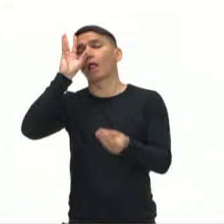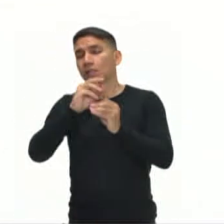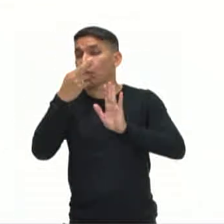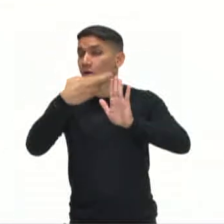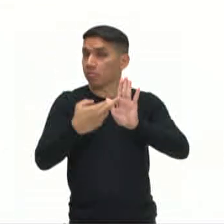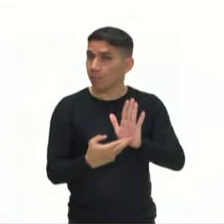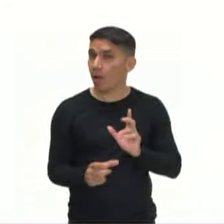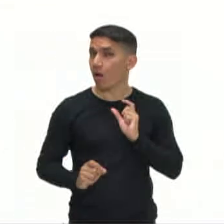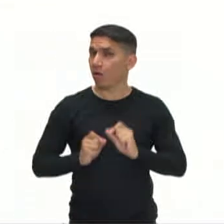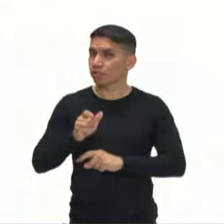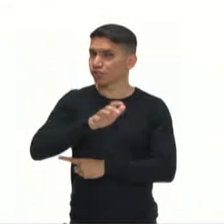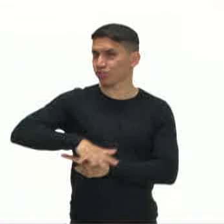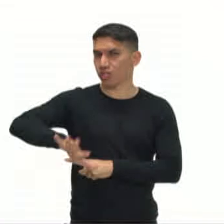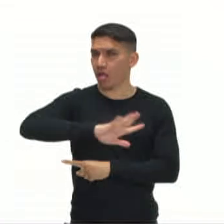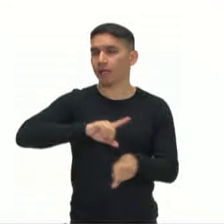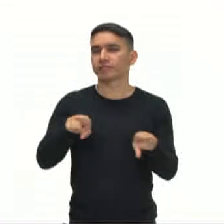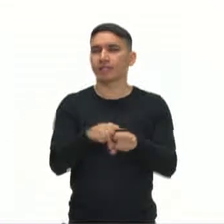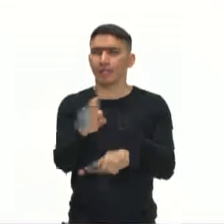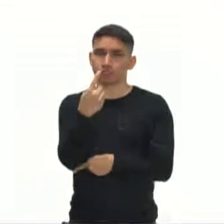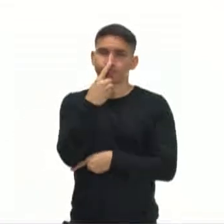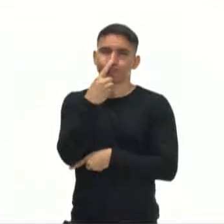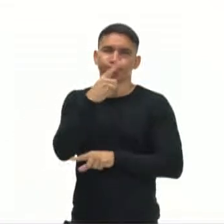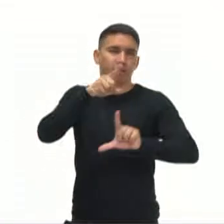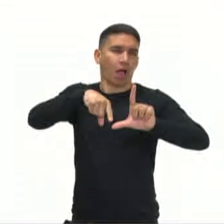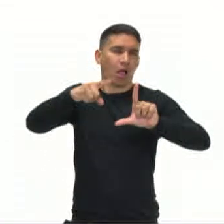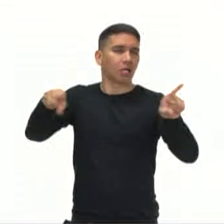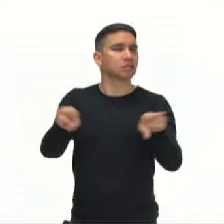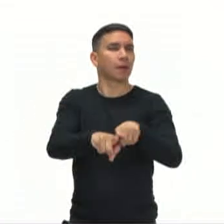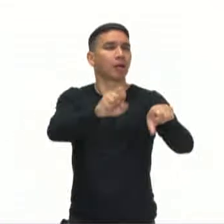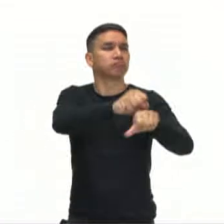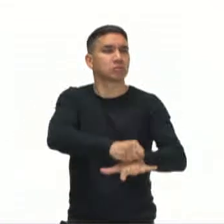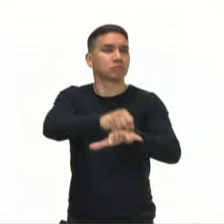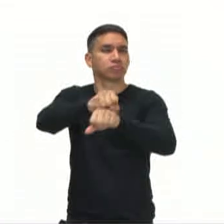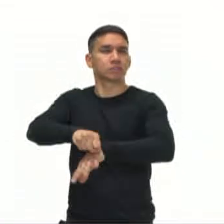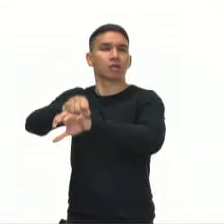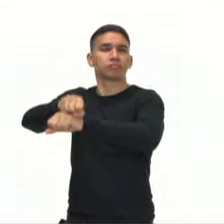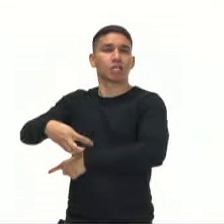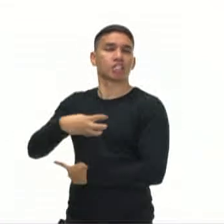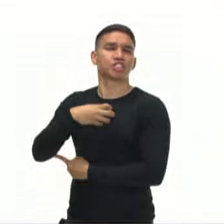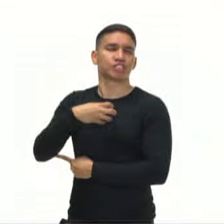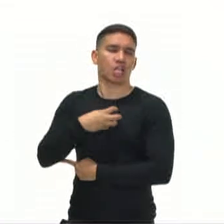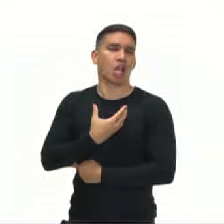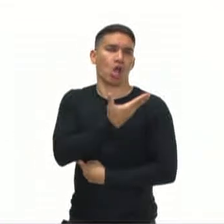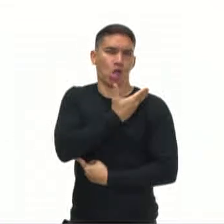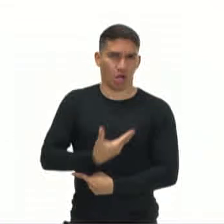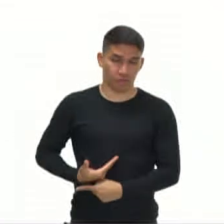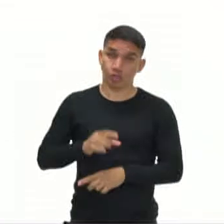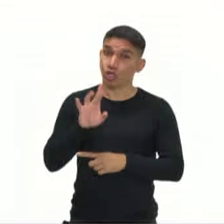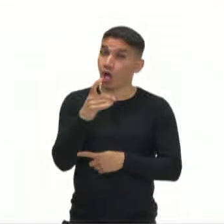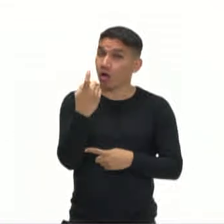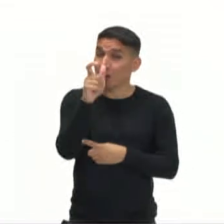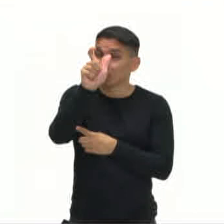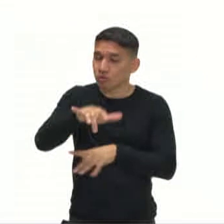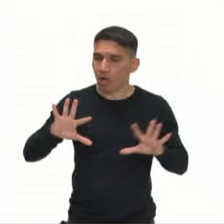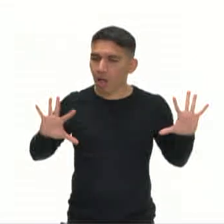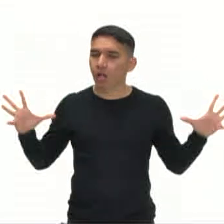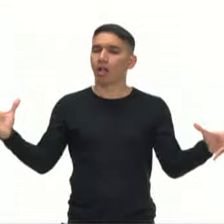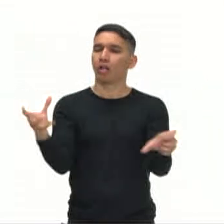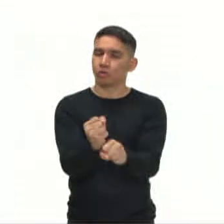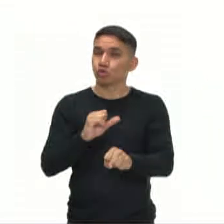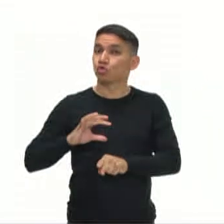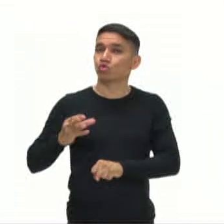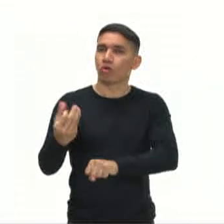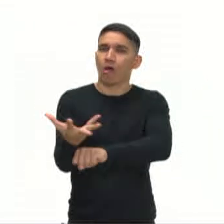gerais, familiaridade com as estatísticas e as plataformas de governo. Só uma pessoa que reúna essas